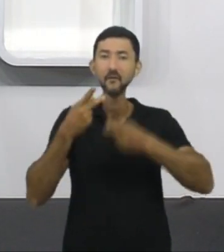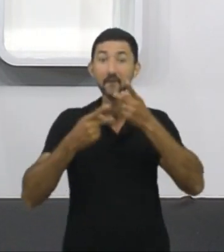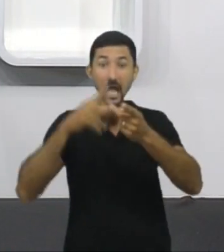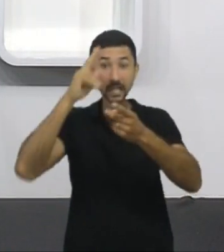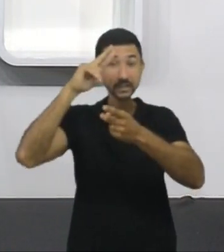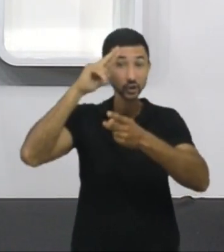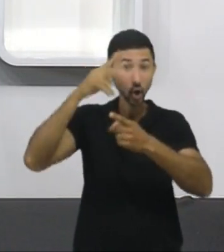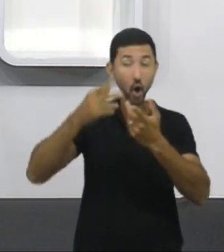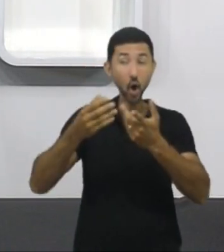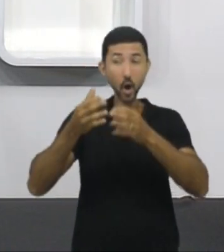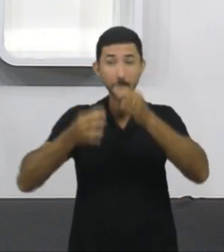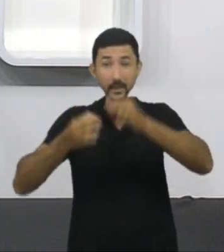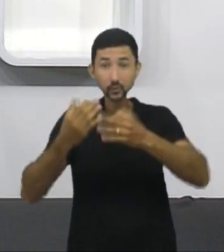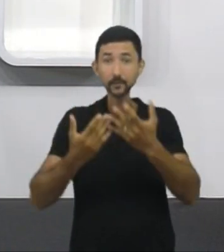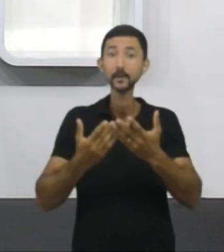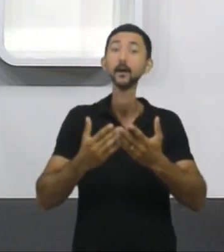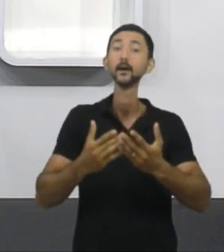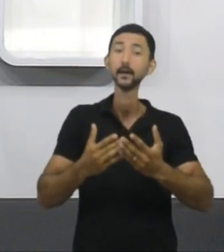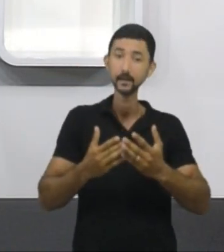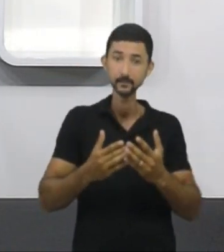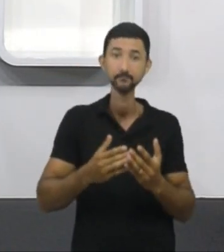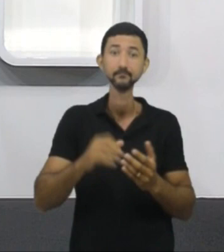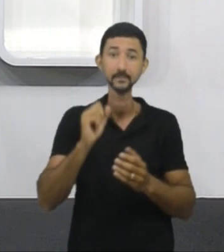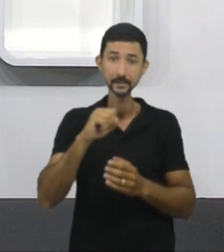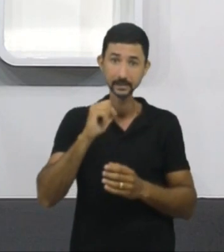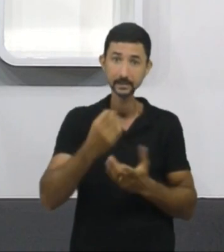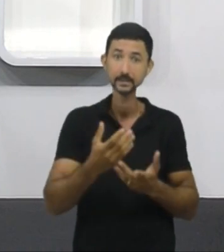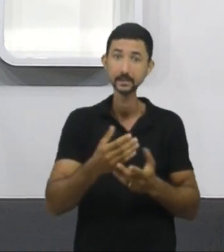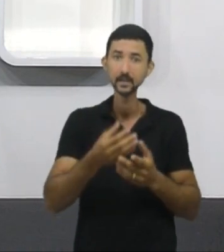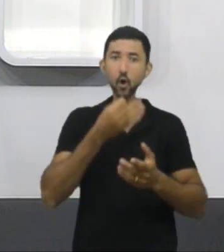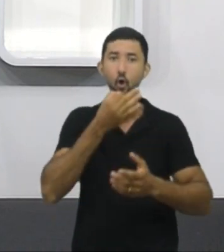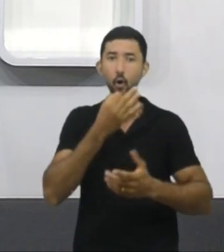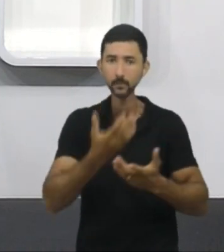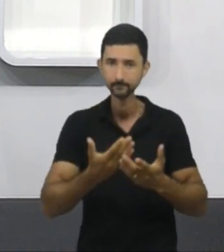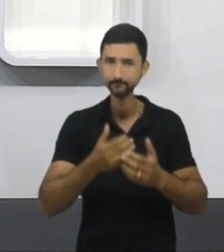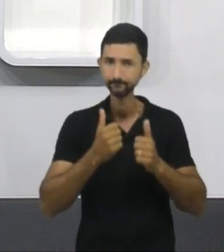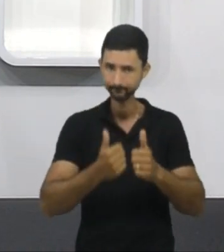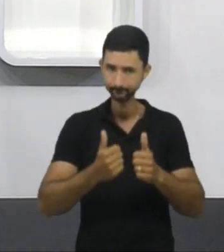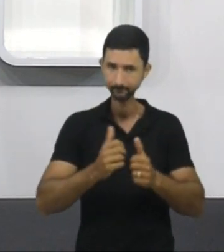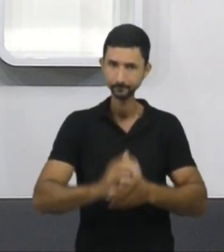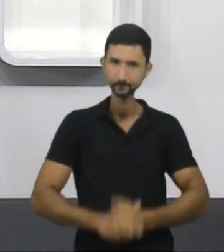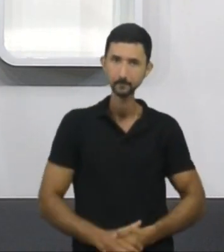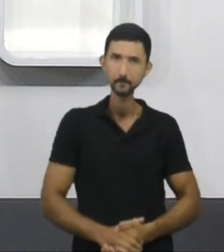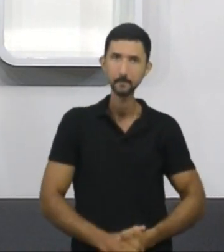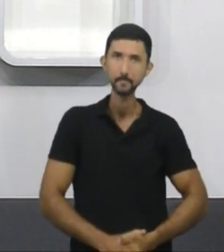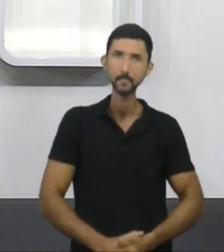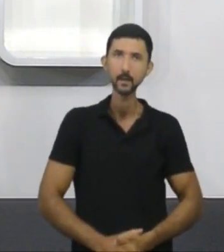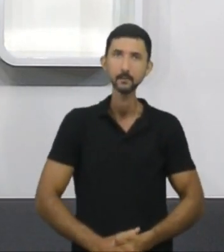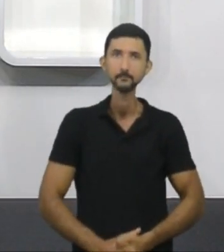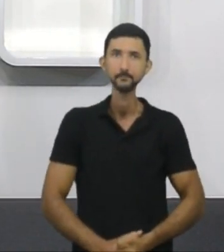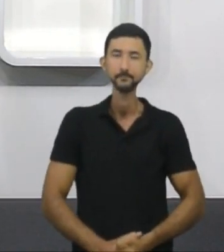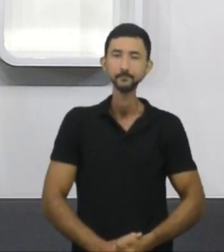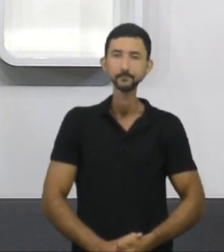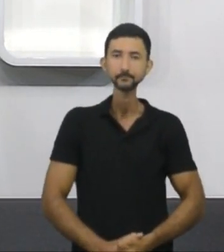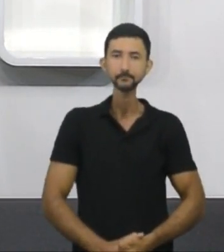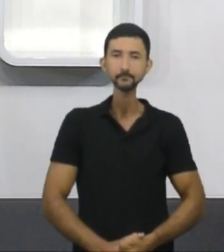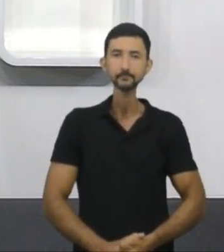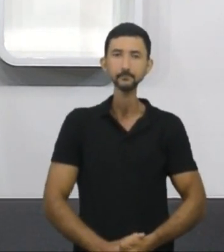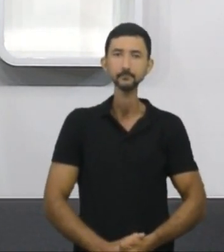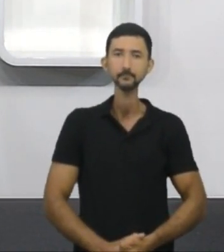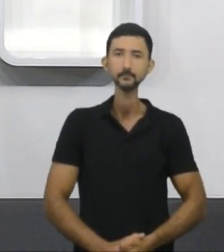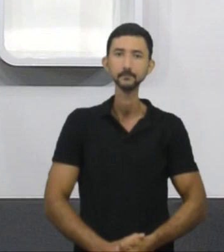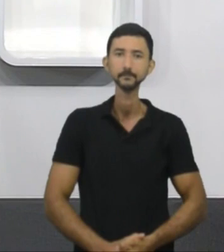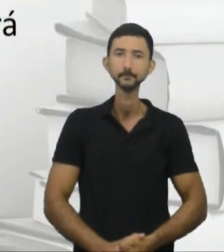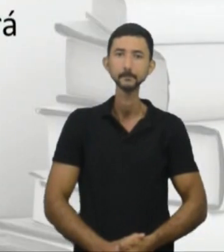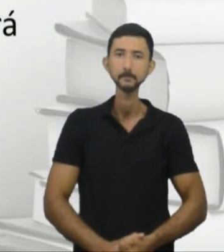história, inclusive, para justificar, aí sim você está argumentando, ok? Esse é o primeiro ponto. Vamos lá para